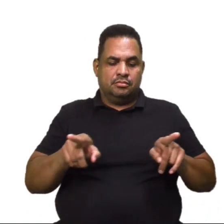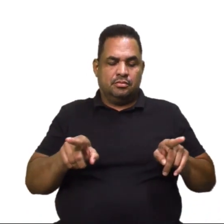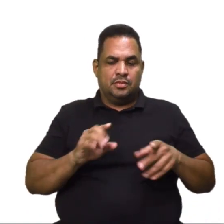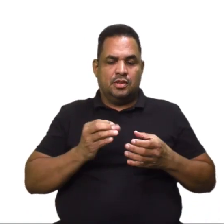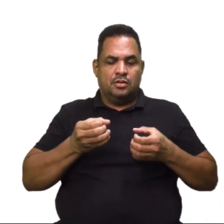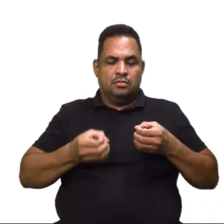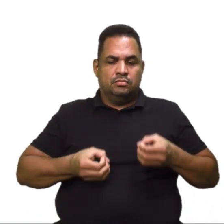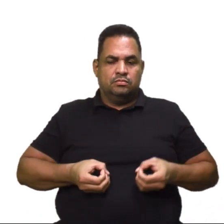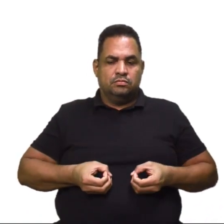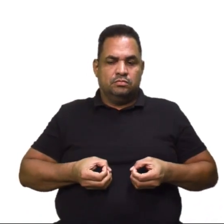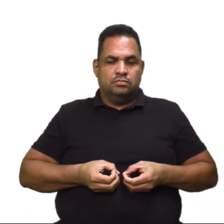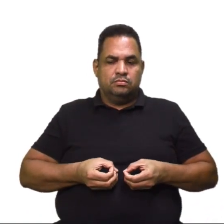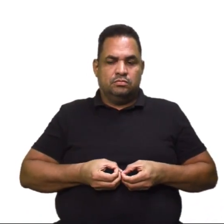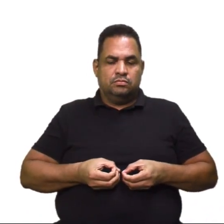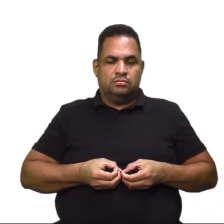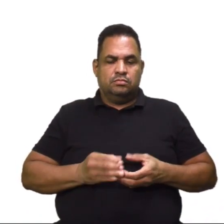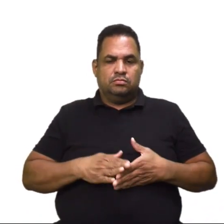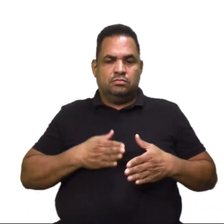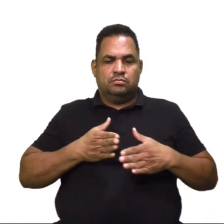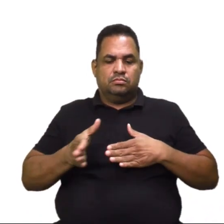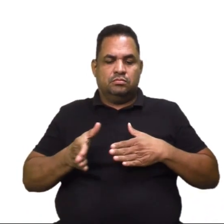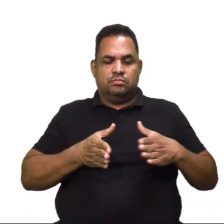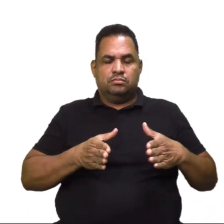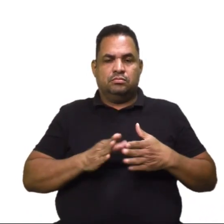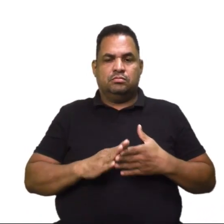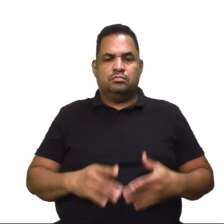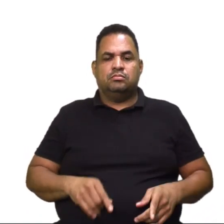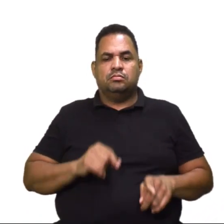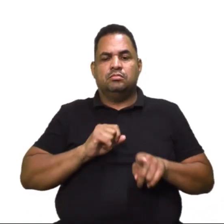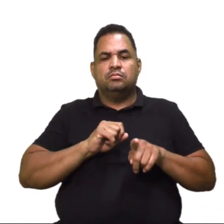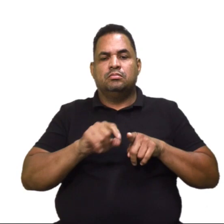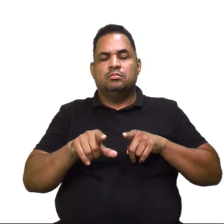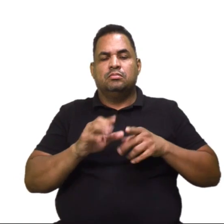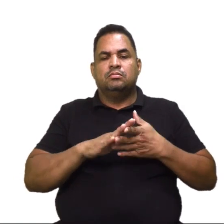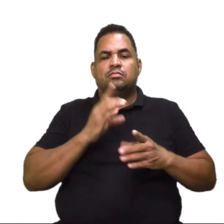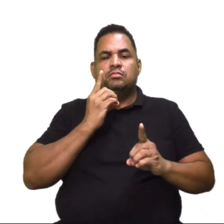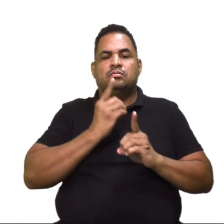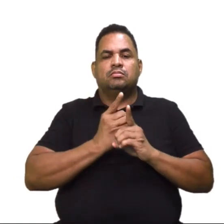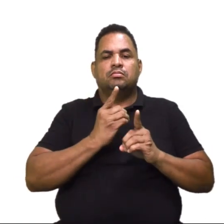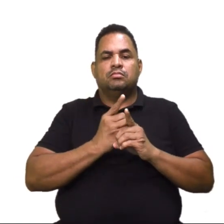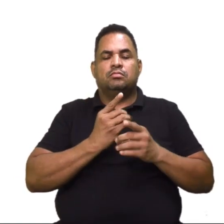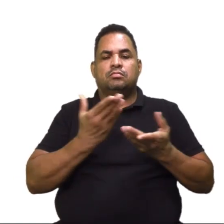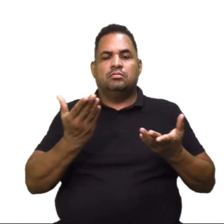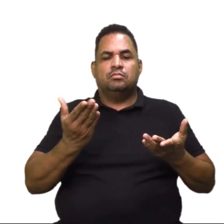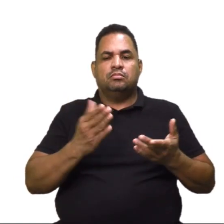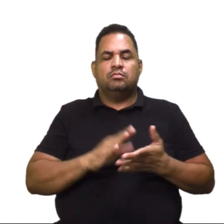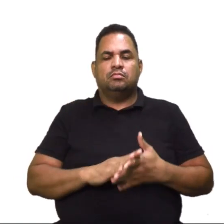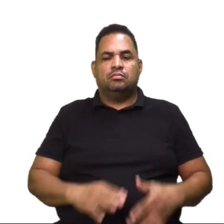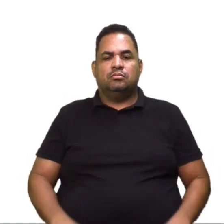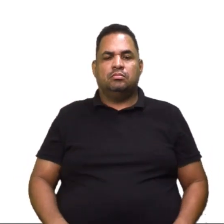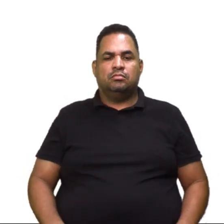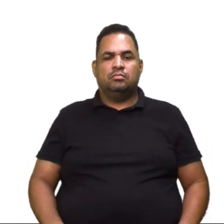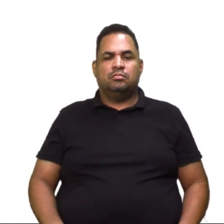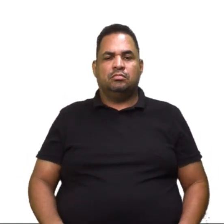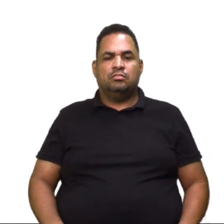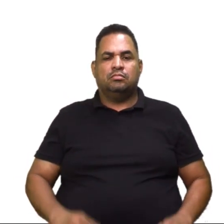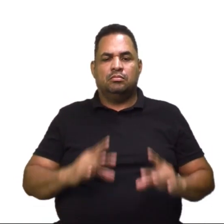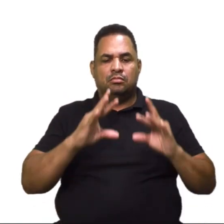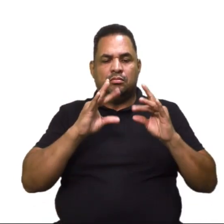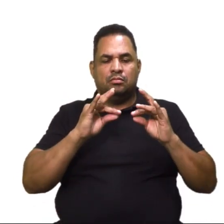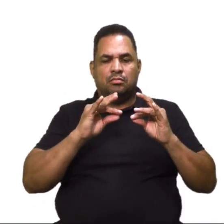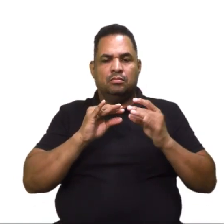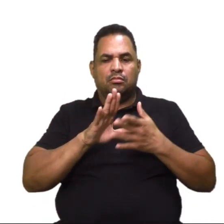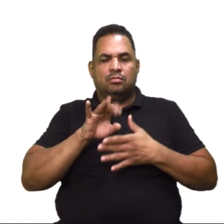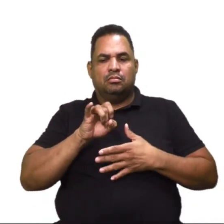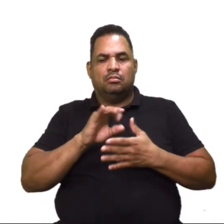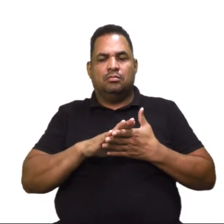testículos, e vão chegar no ducto ejaculatório, reencontrando tanto os líquidos seminais,